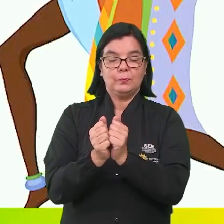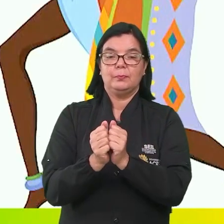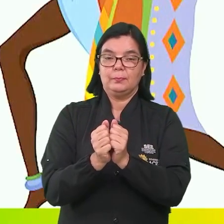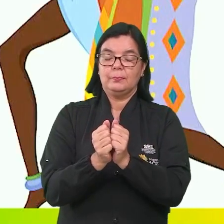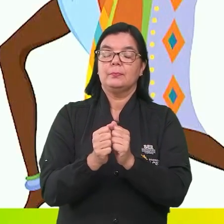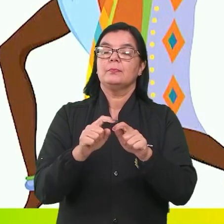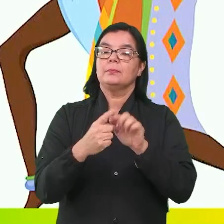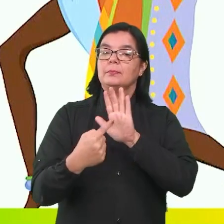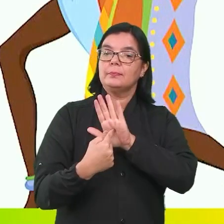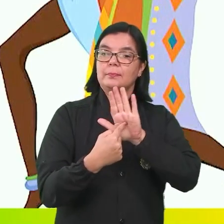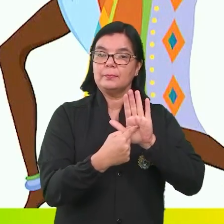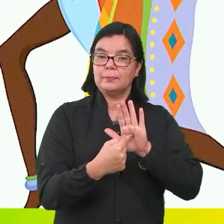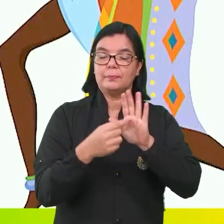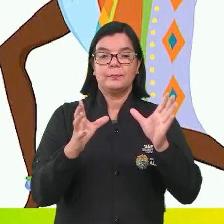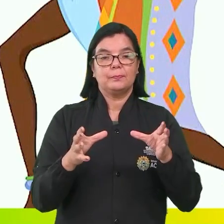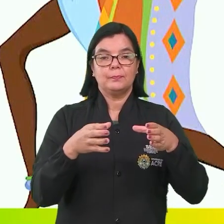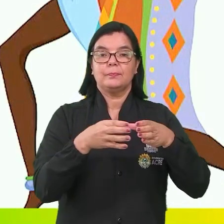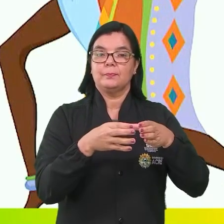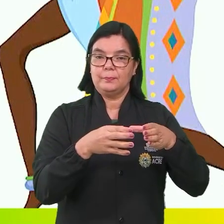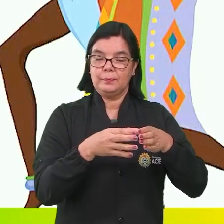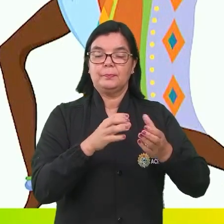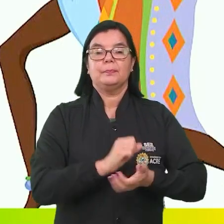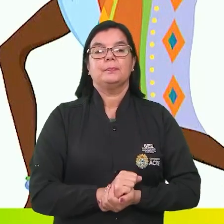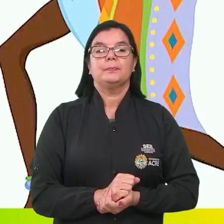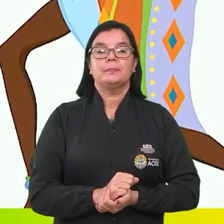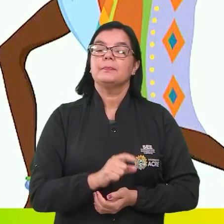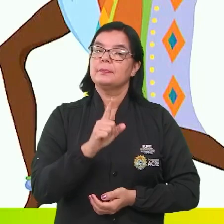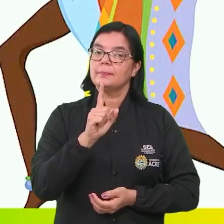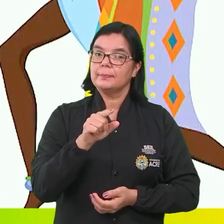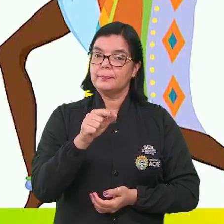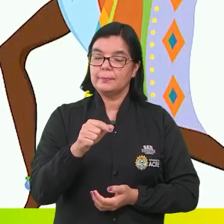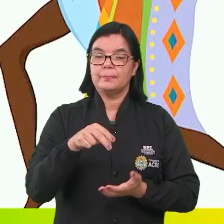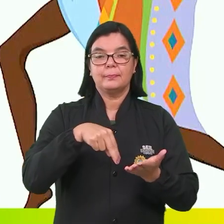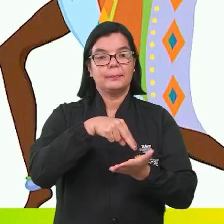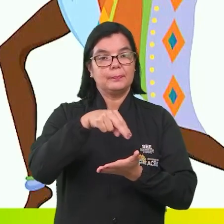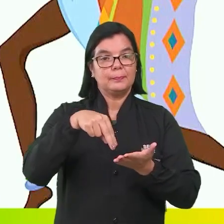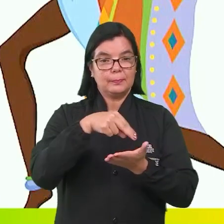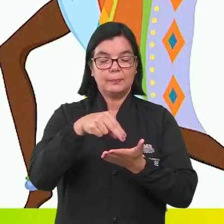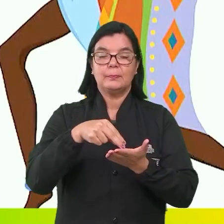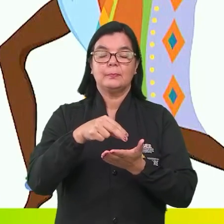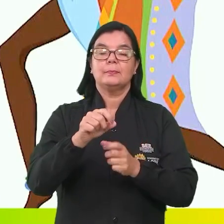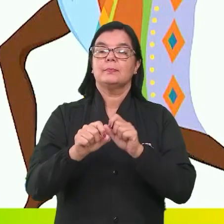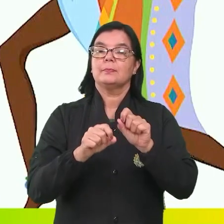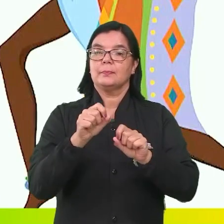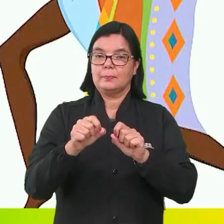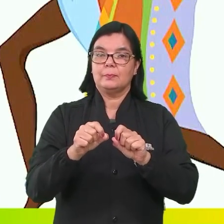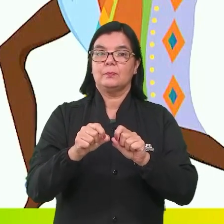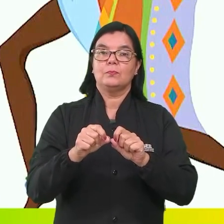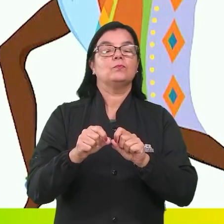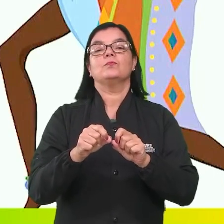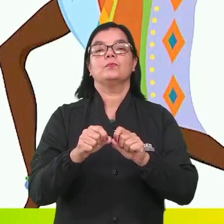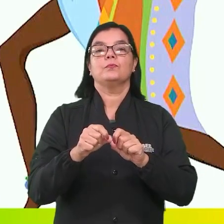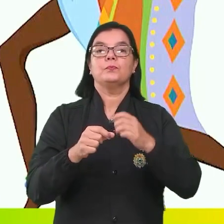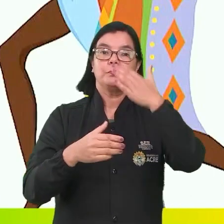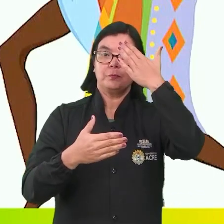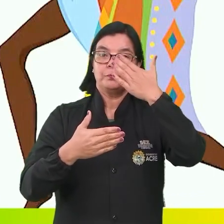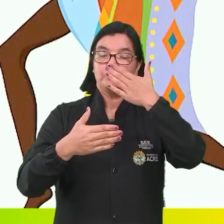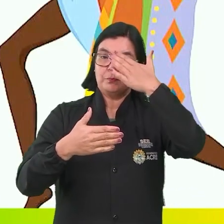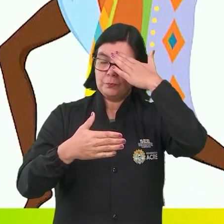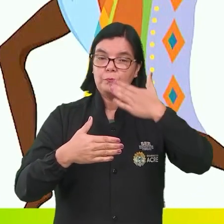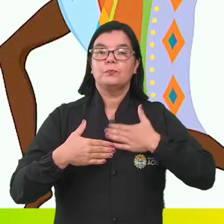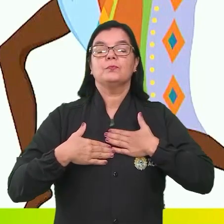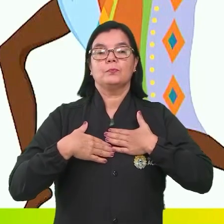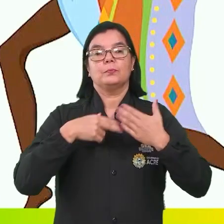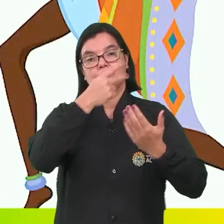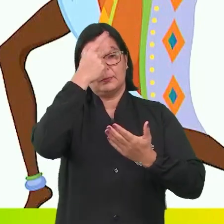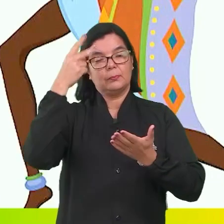e representa a unidade da comunidade. Então essa coreografia ela é executada com um saculejo dos corpos dos bailarinos,